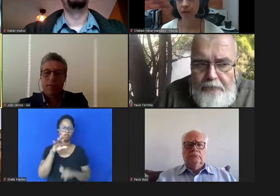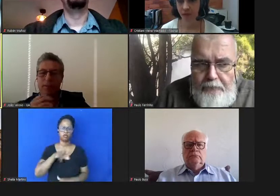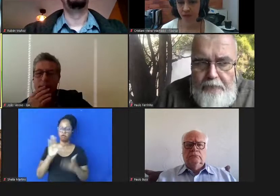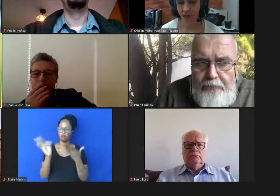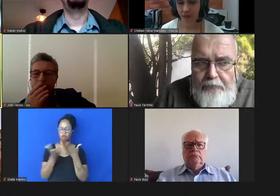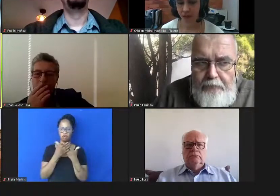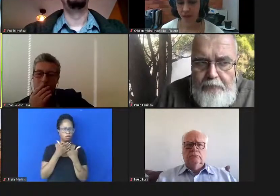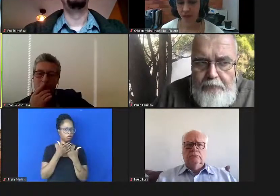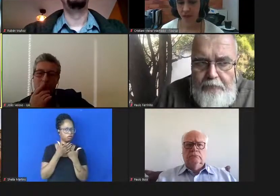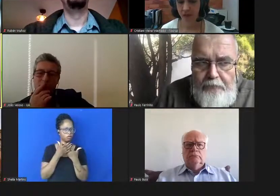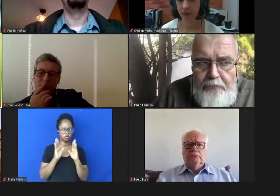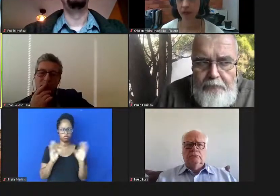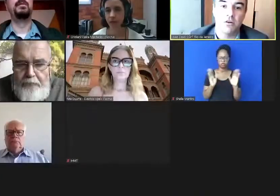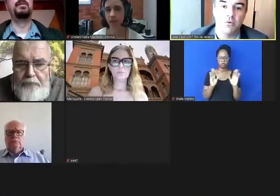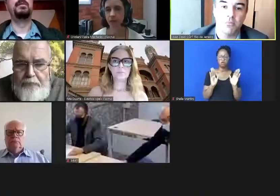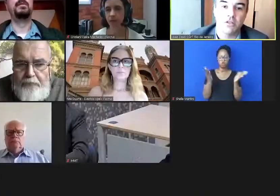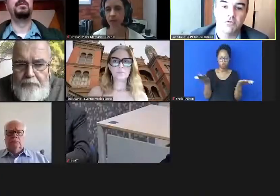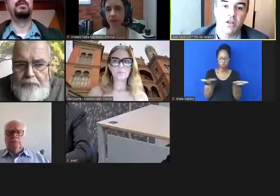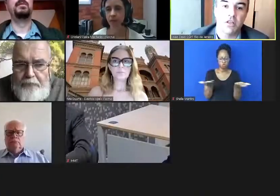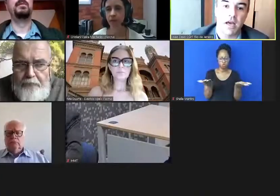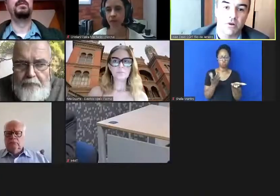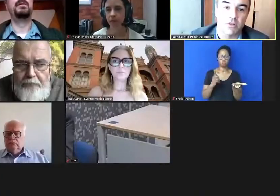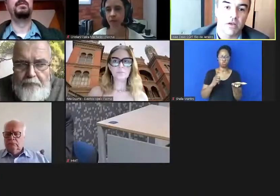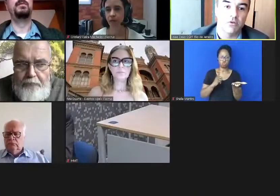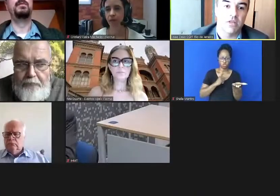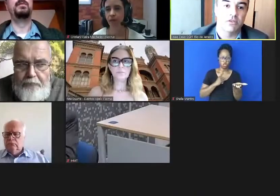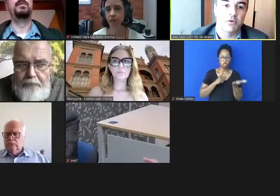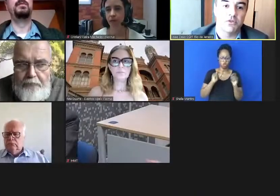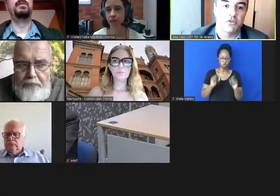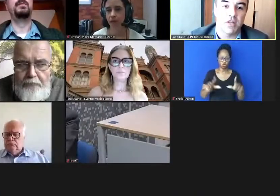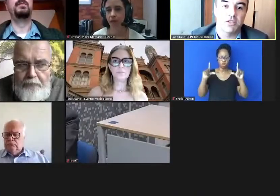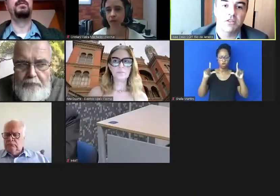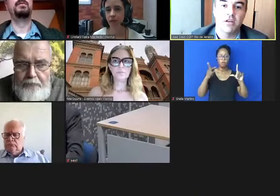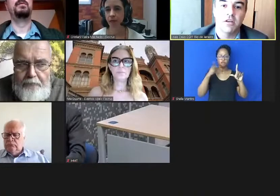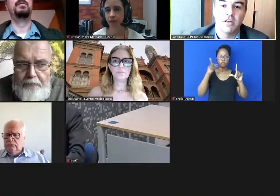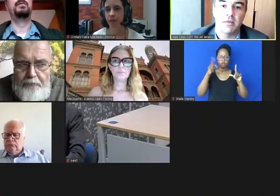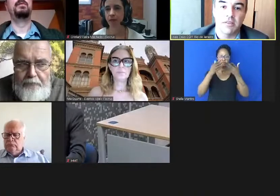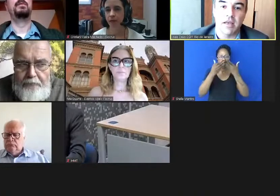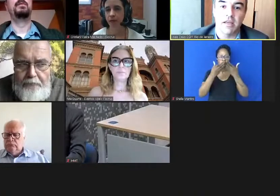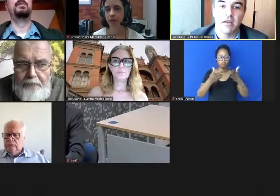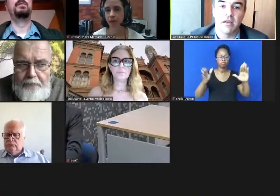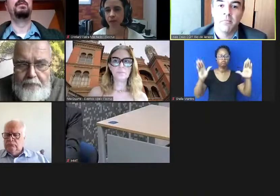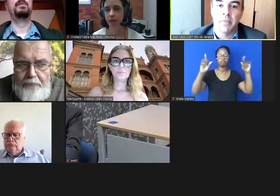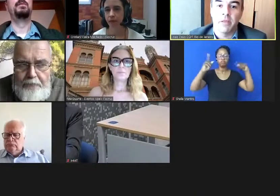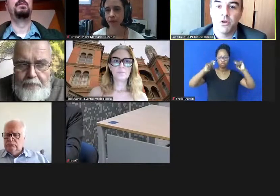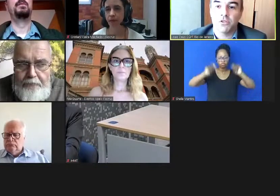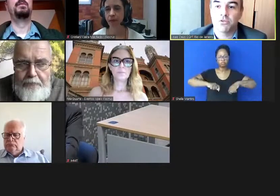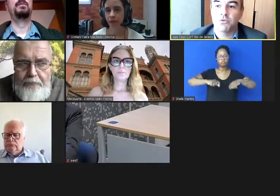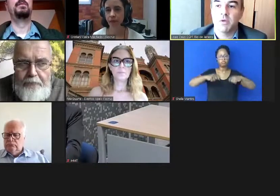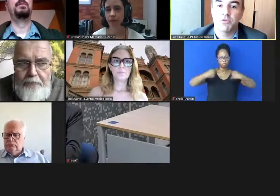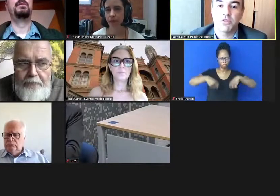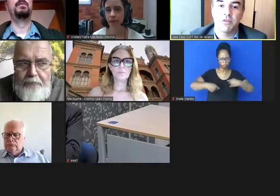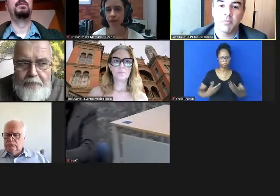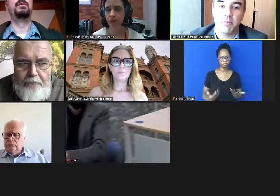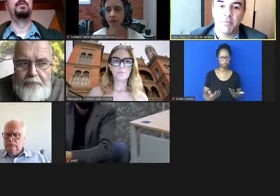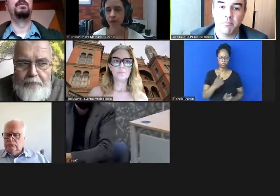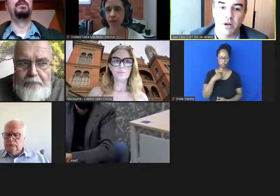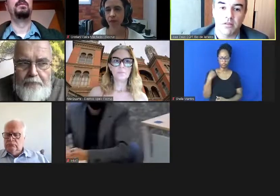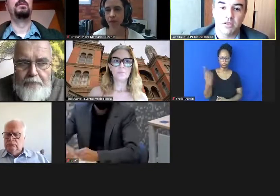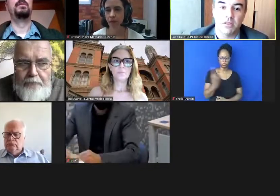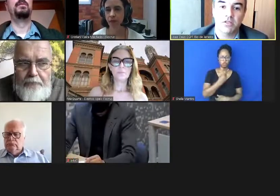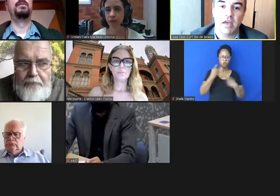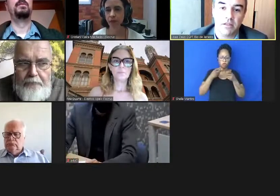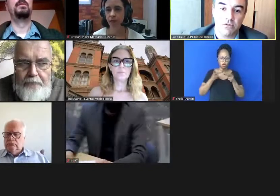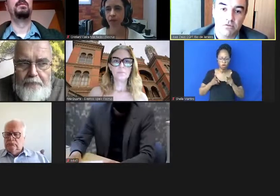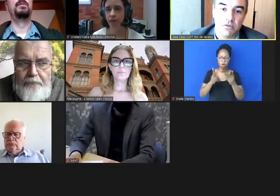assunto. Eu hoje estou, obviamente, aqui como peixe fora de água, com tantos profissionais da matéria. Nós costumamos servir para abrir